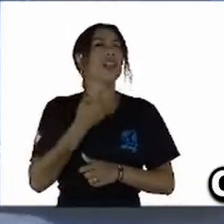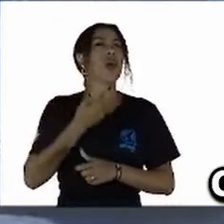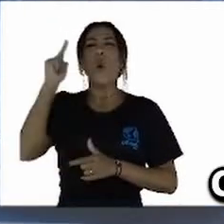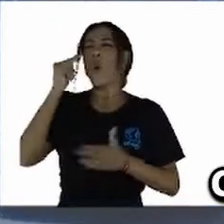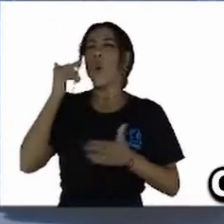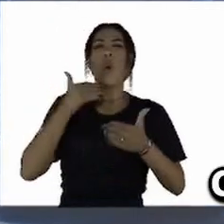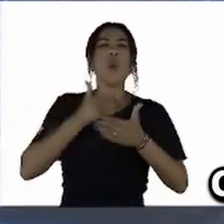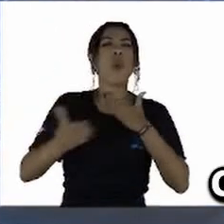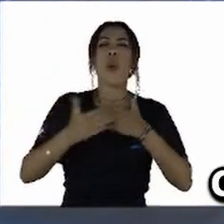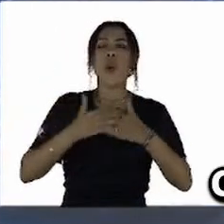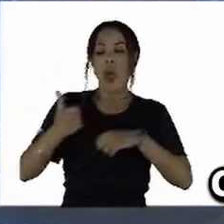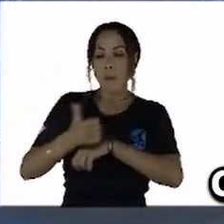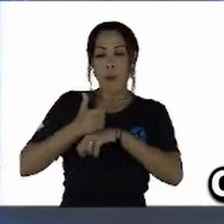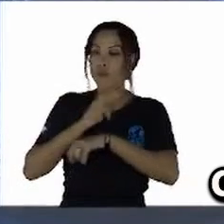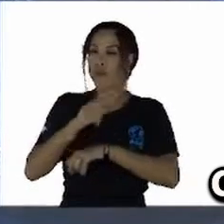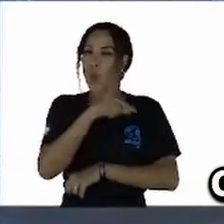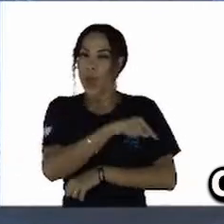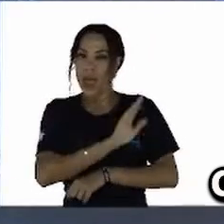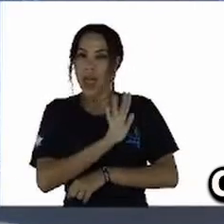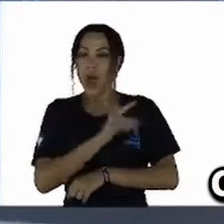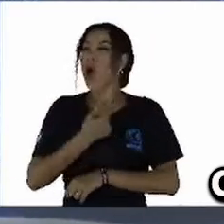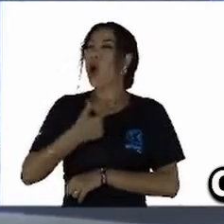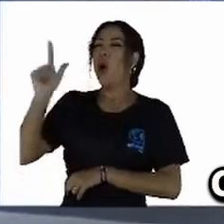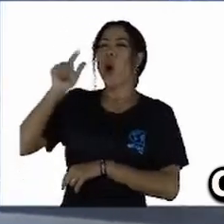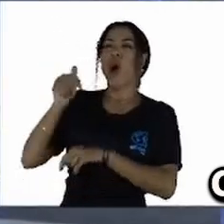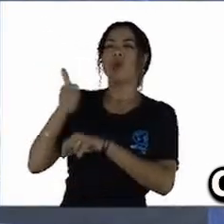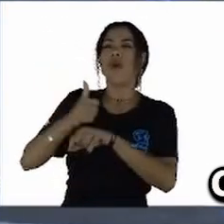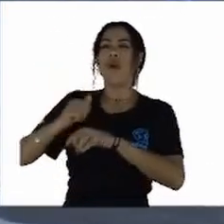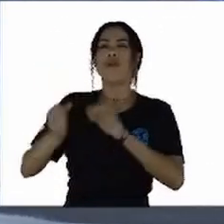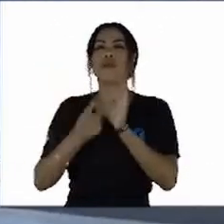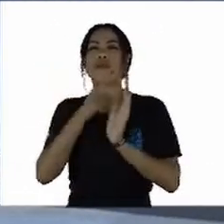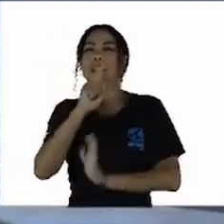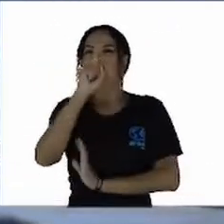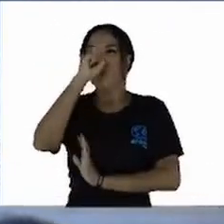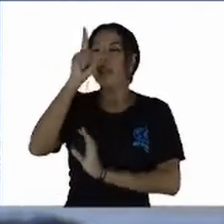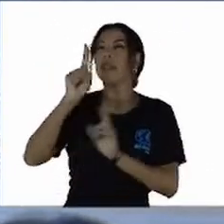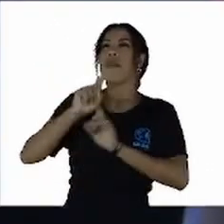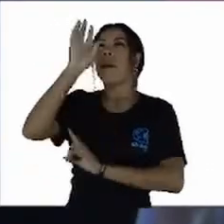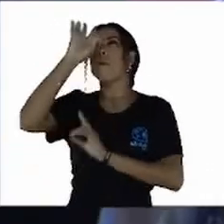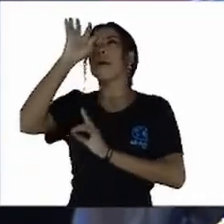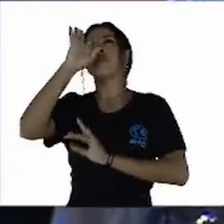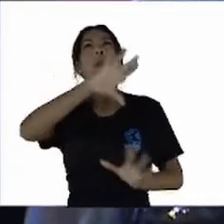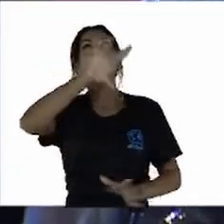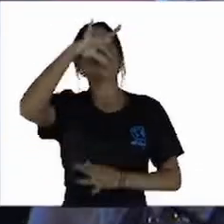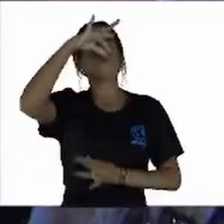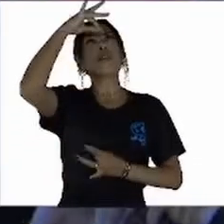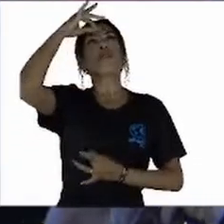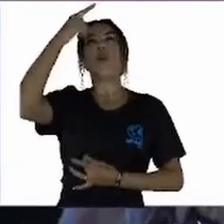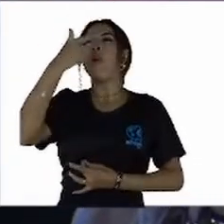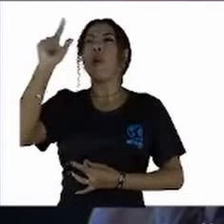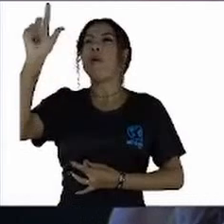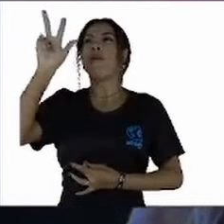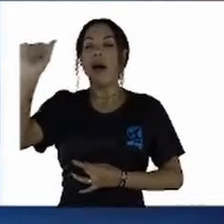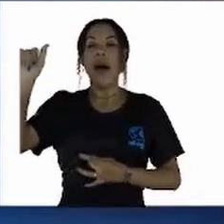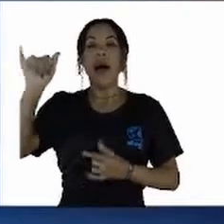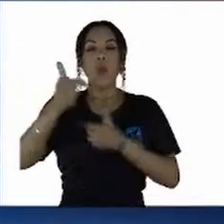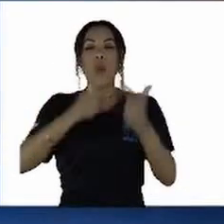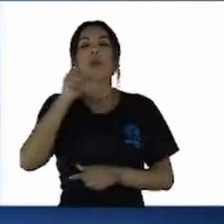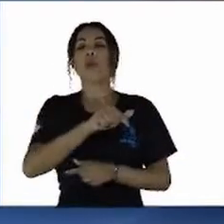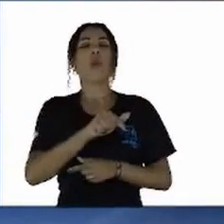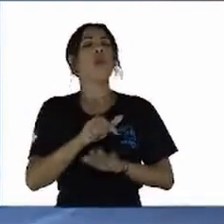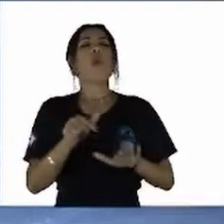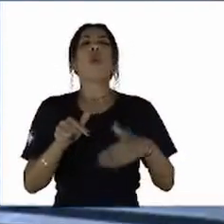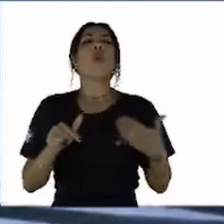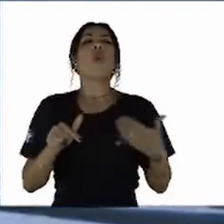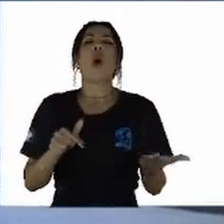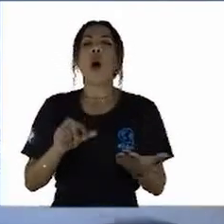qualquer, que não é a que você segue. E vamos imaginar que um personagem fictício vai seguir essa carreira. Qual seria essa